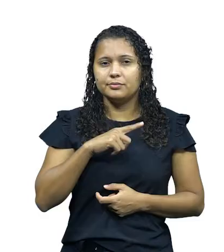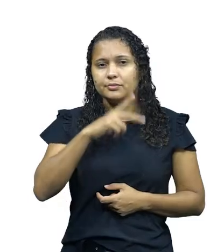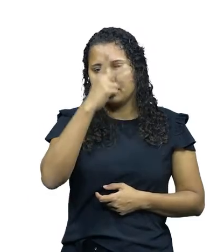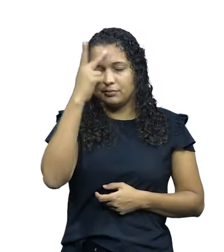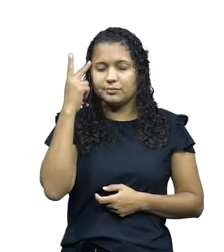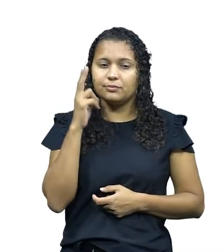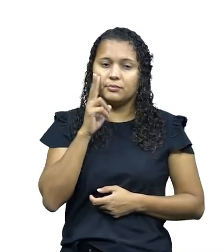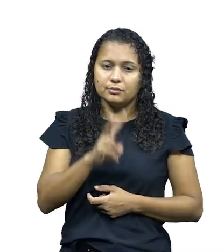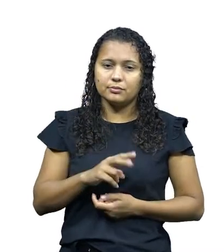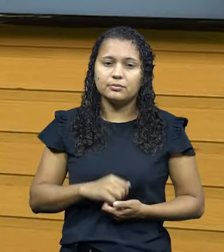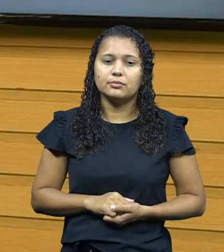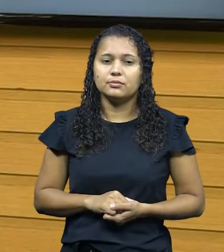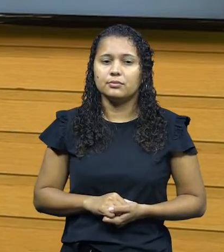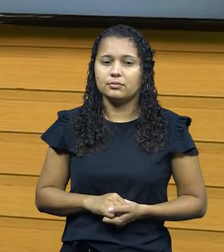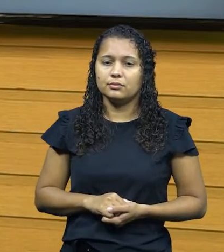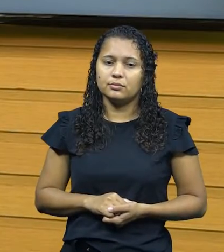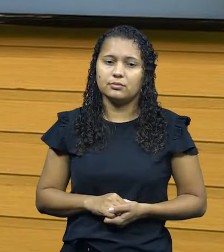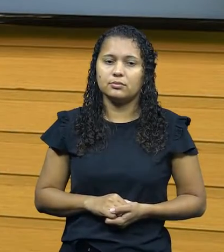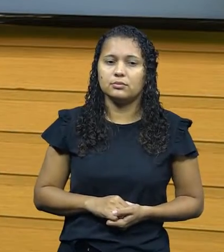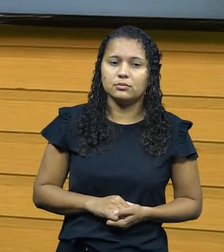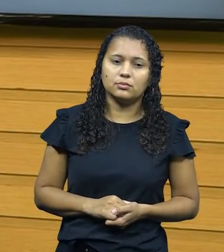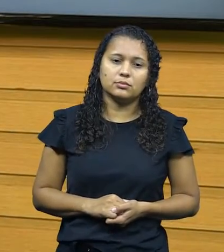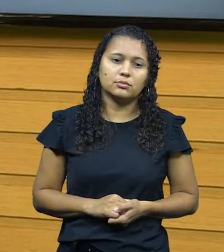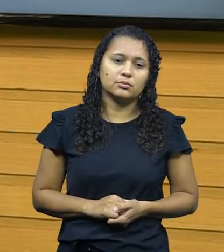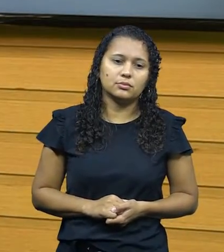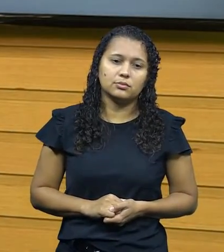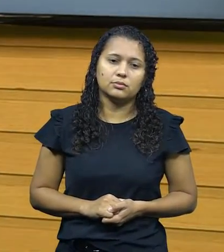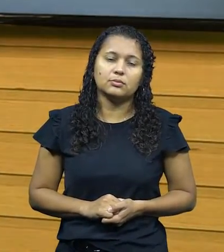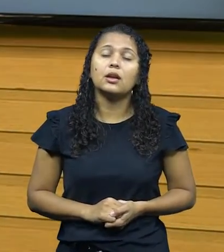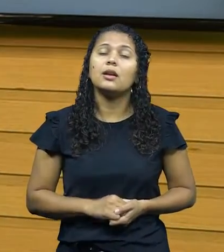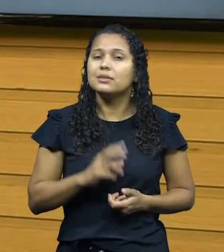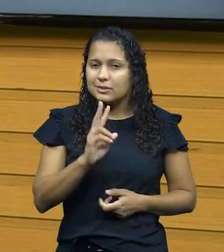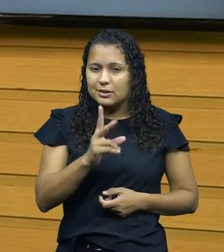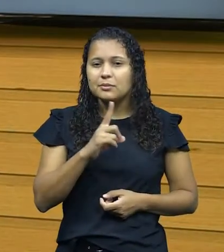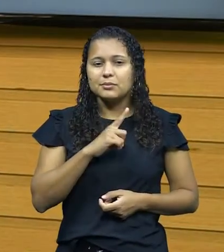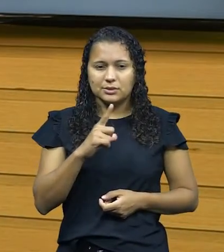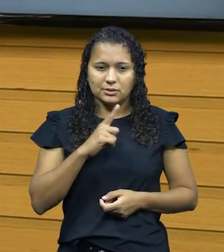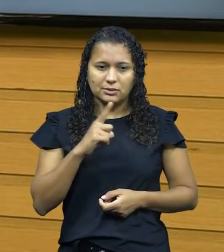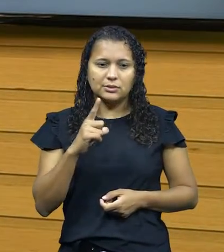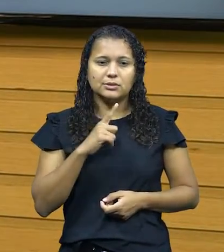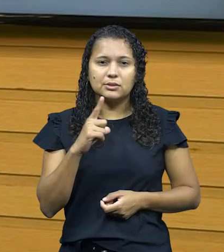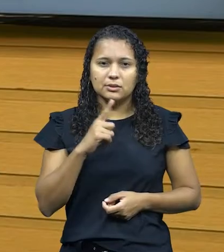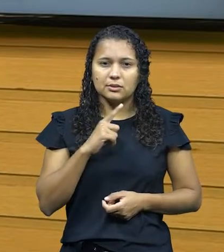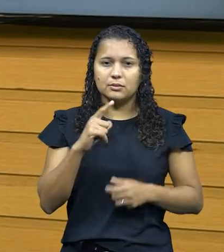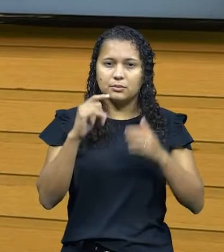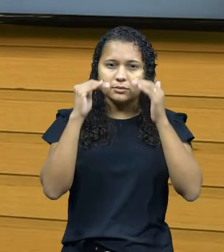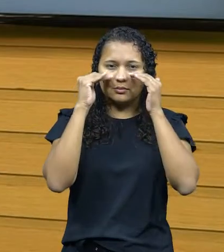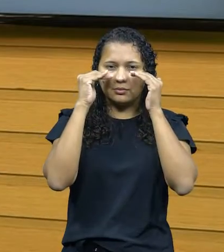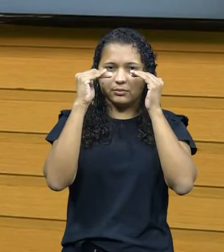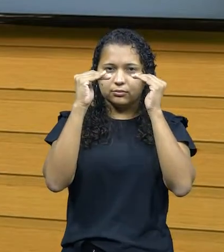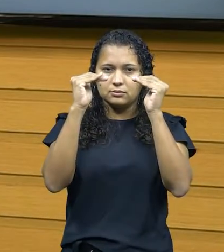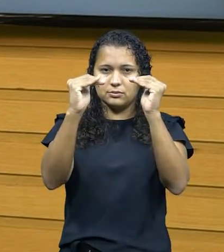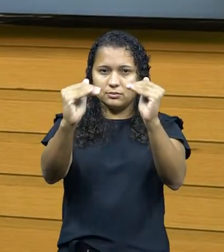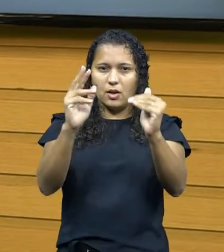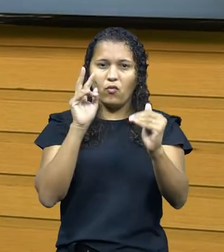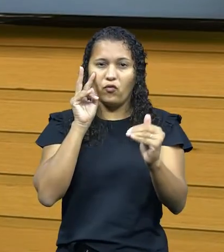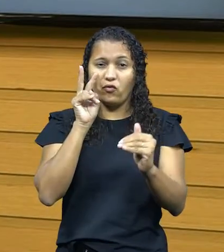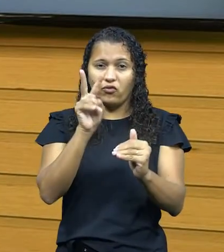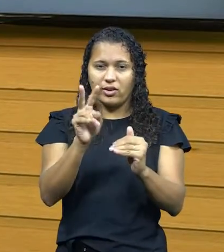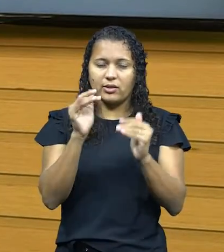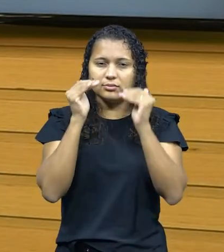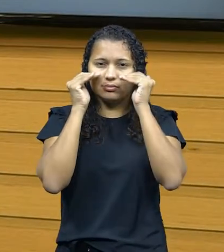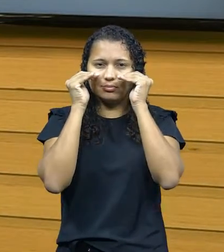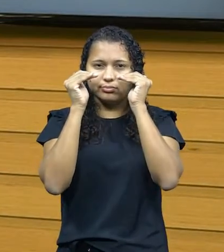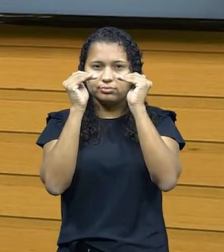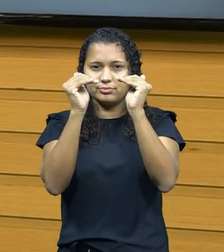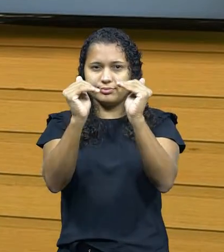o observador, ele tem sempre uma visão em linha horizontal. O observador, ele sempre